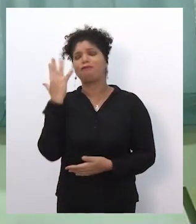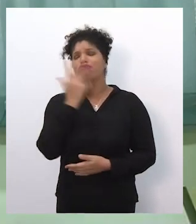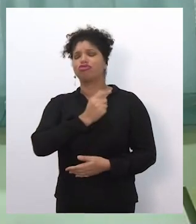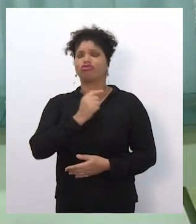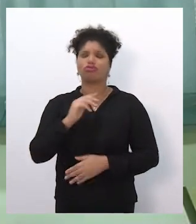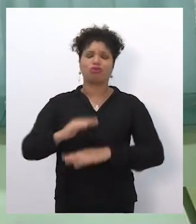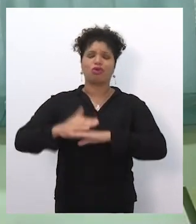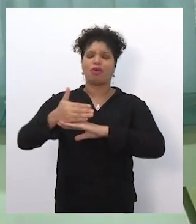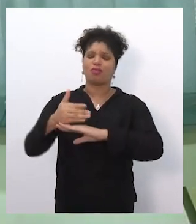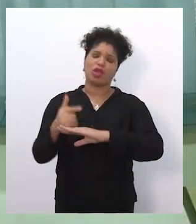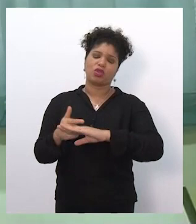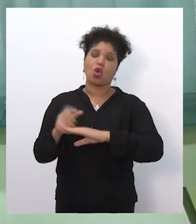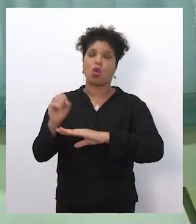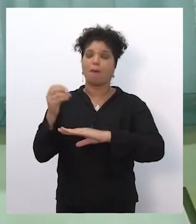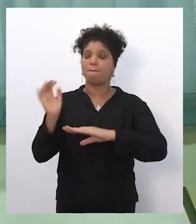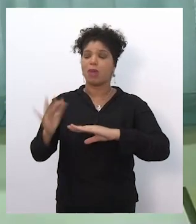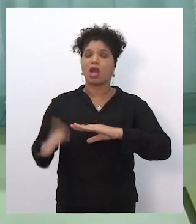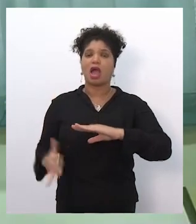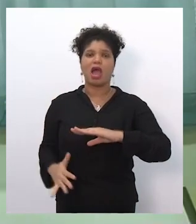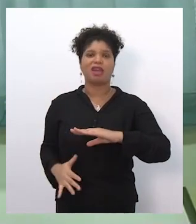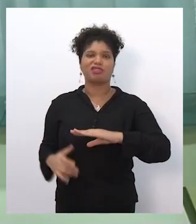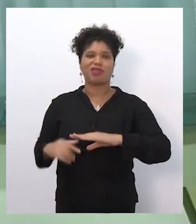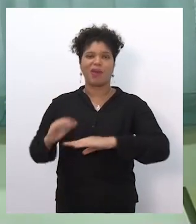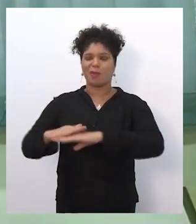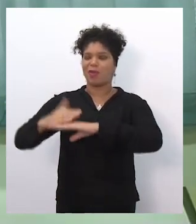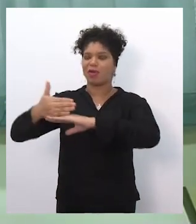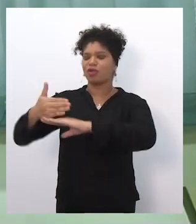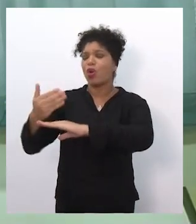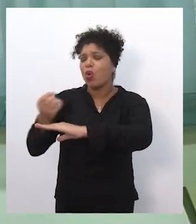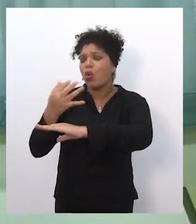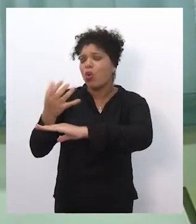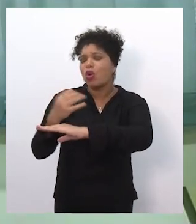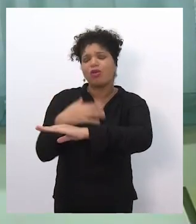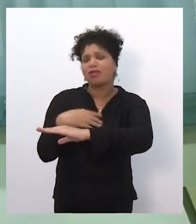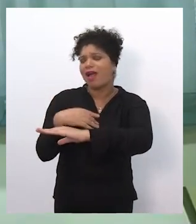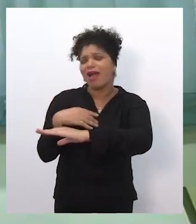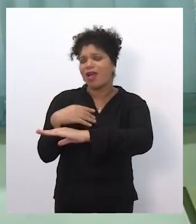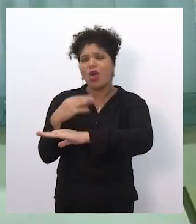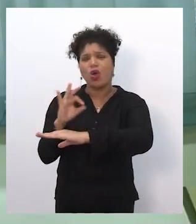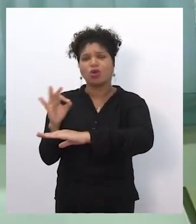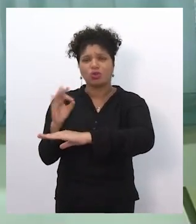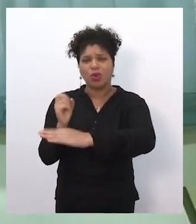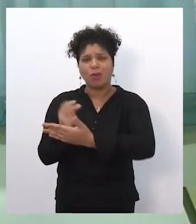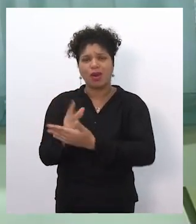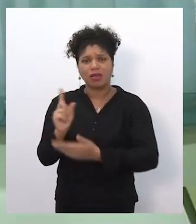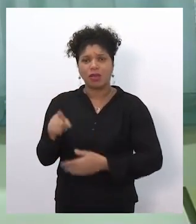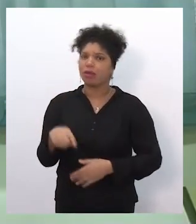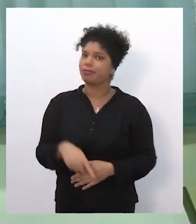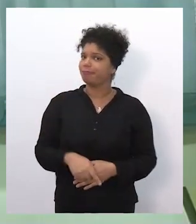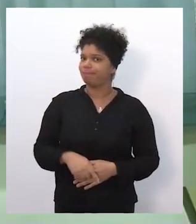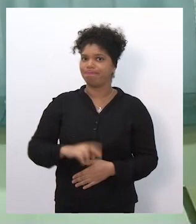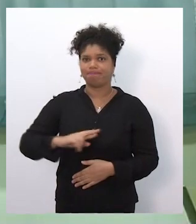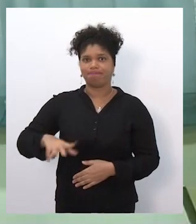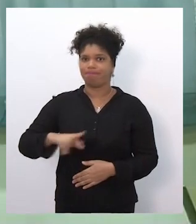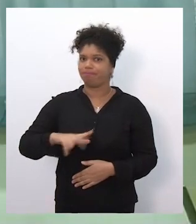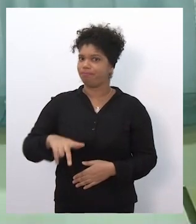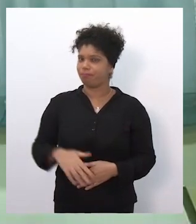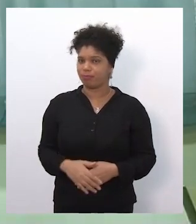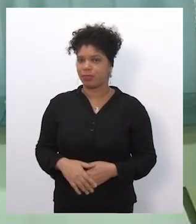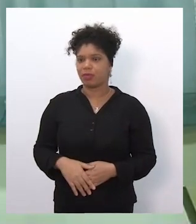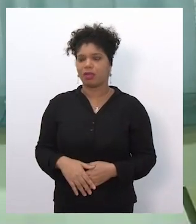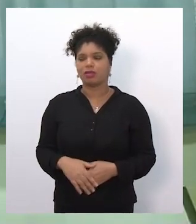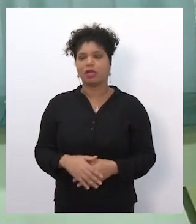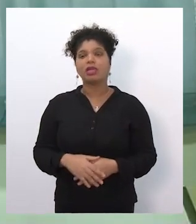lá, tá baratinho, tem uma luz piscando lá dentro, deve ser gamer, tal. Não, às vezes não é. Tá? Mas a